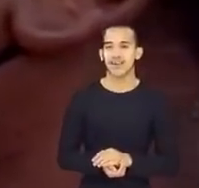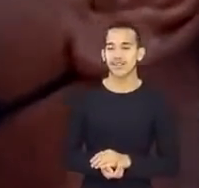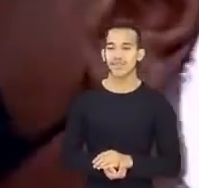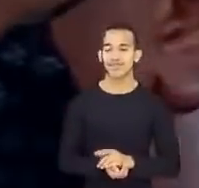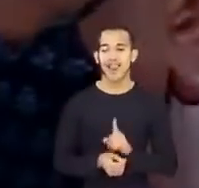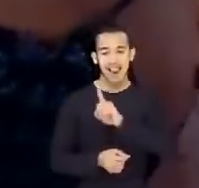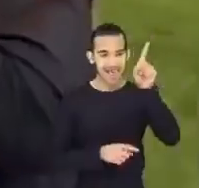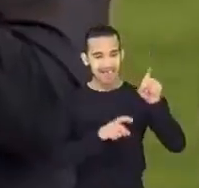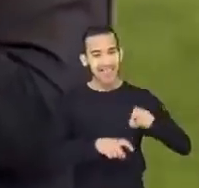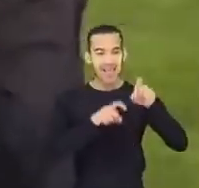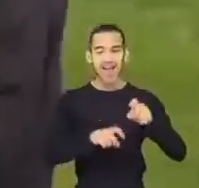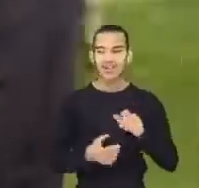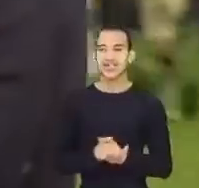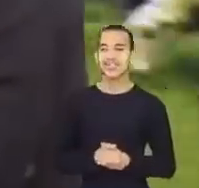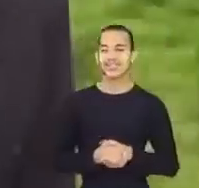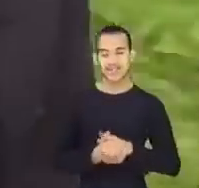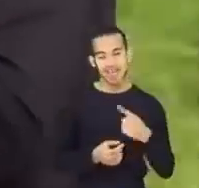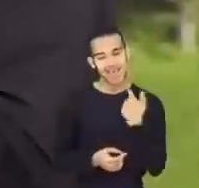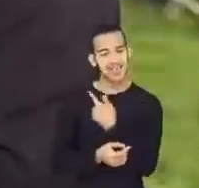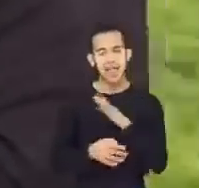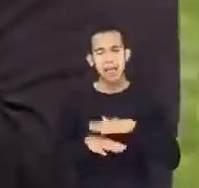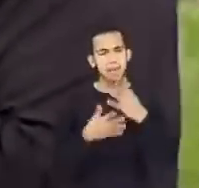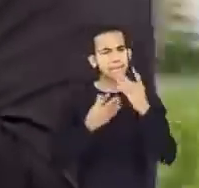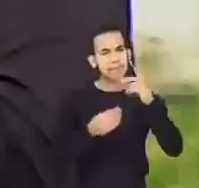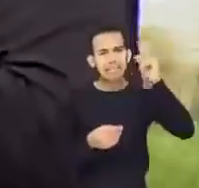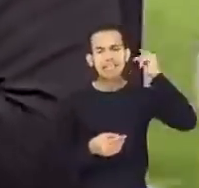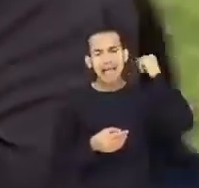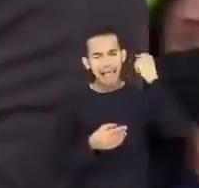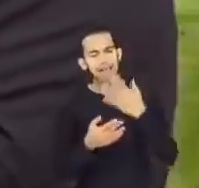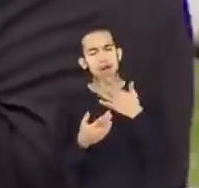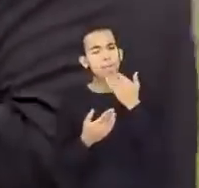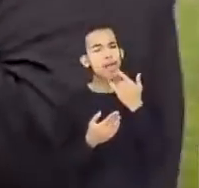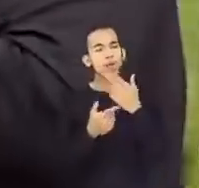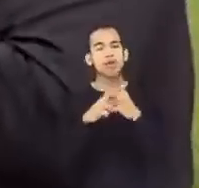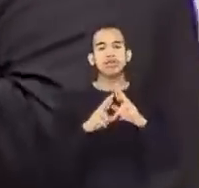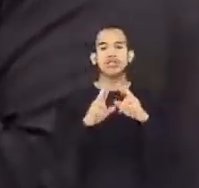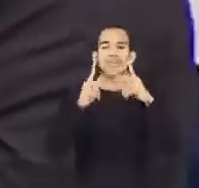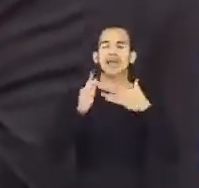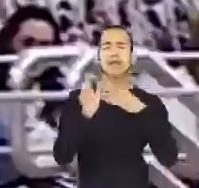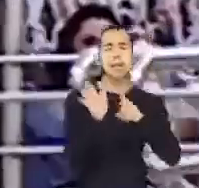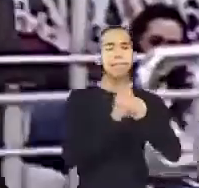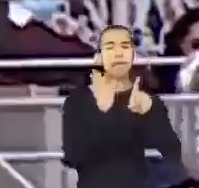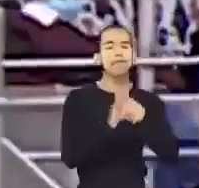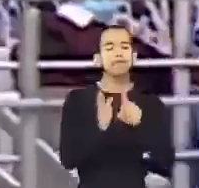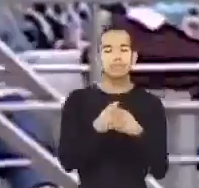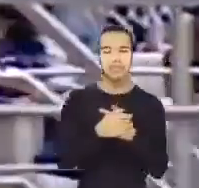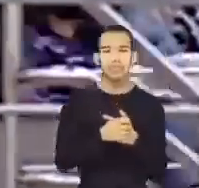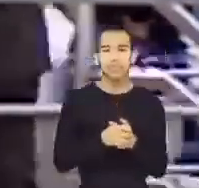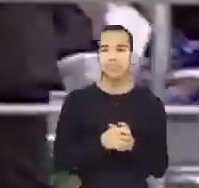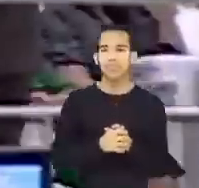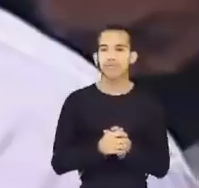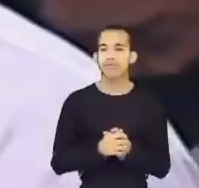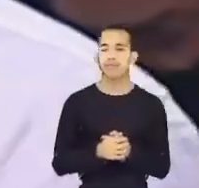Lá na roça, a gente ficava muito tempo sem comer um negocinho diferente. A gente ficava perguntando, morreu ninguém essa semana, não?